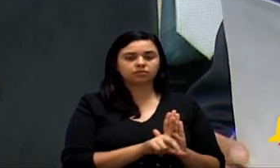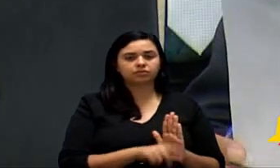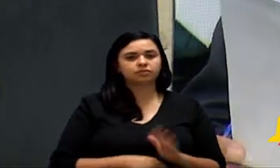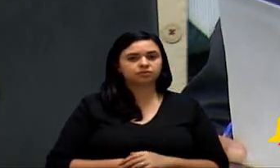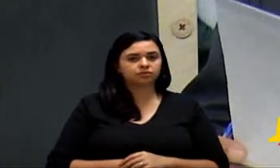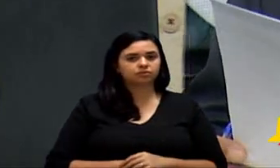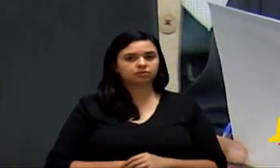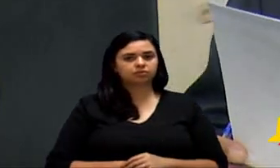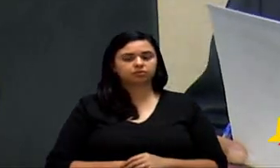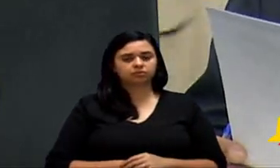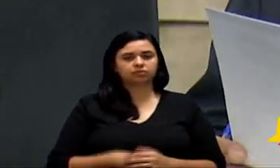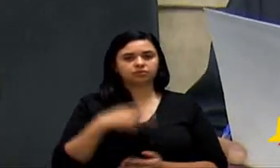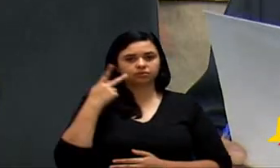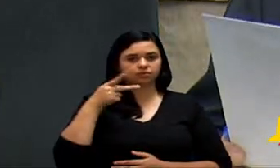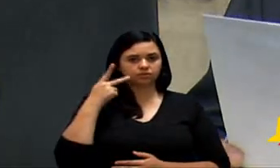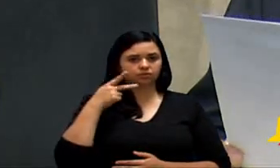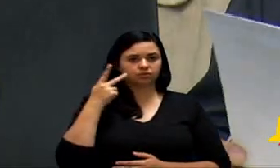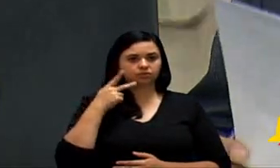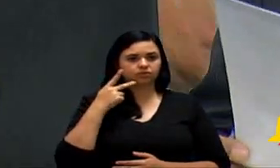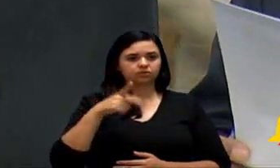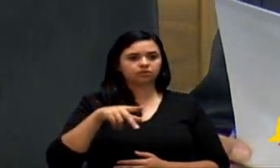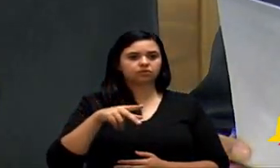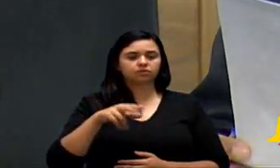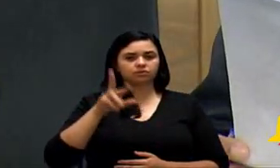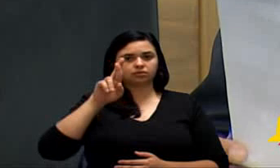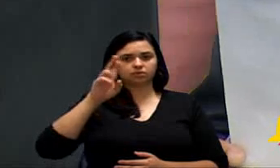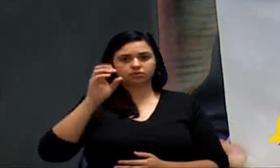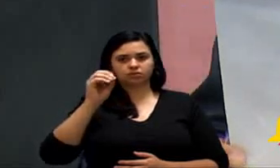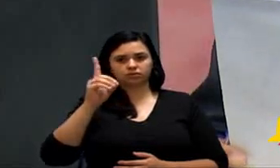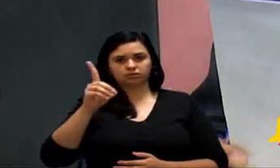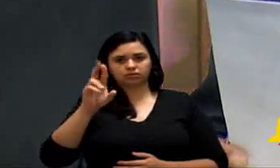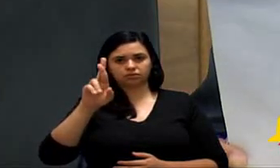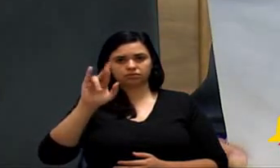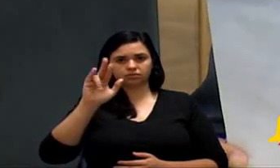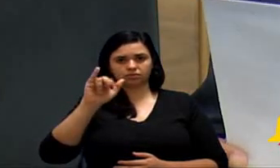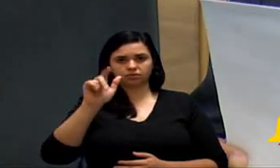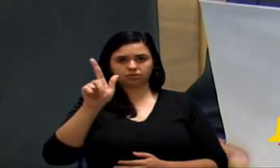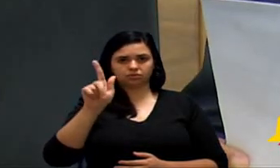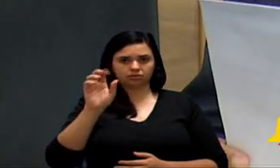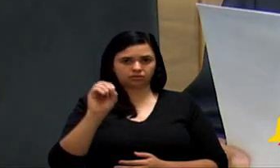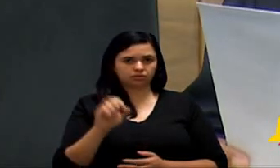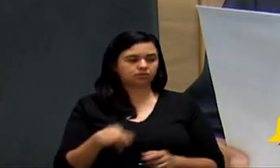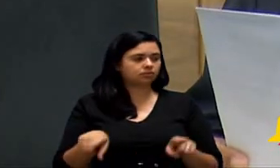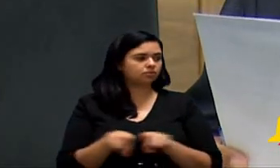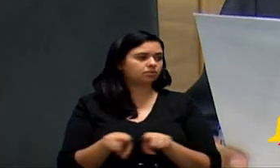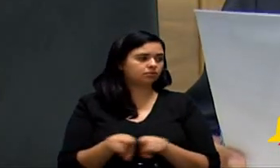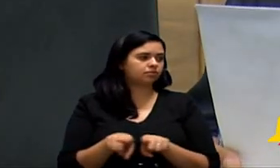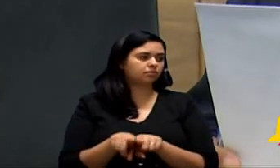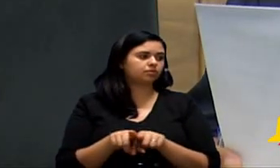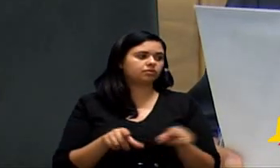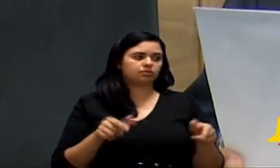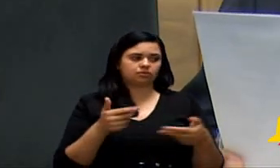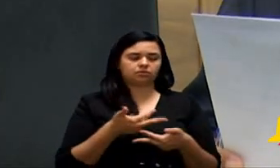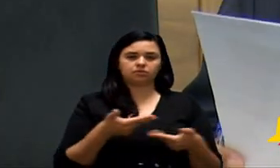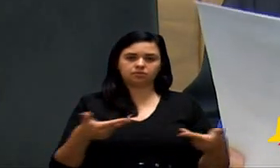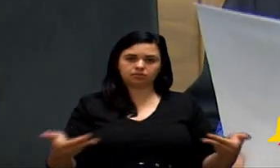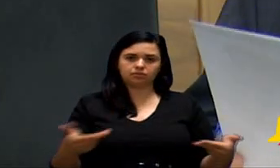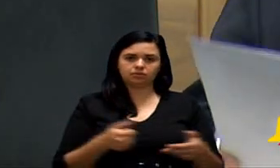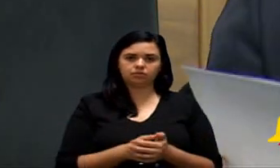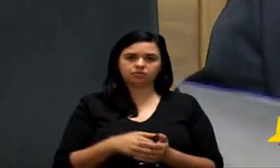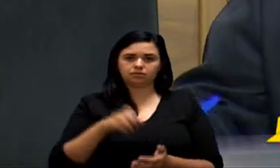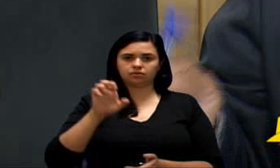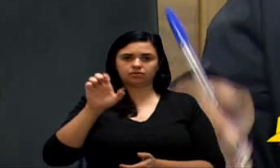legislativo do vereador Rodrigo do Treviso, que dispõe sobre a construção de título de cidadão sorocabano ao ilustríssimo missionário